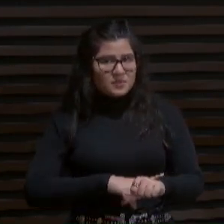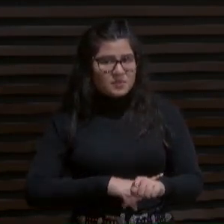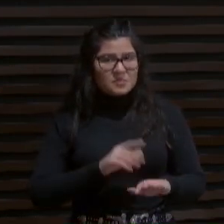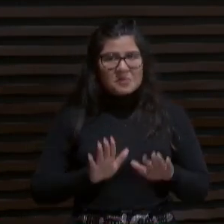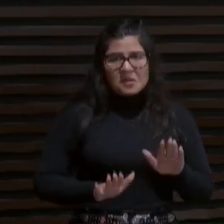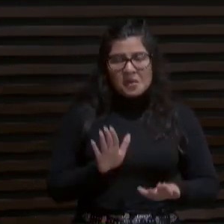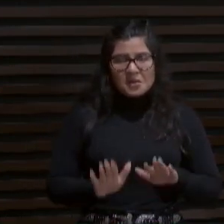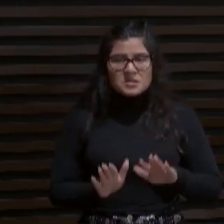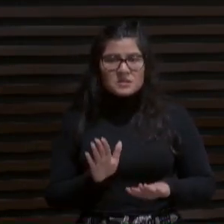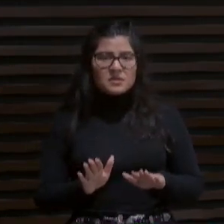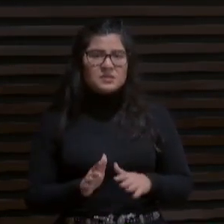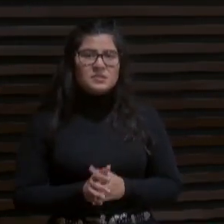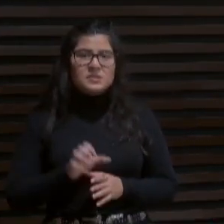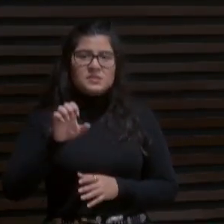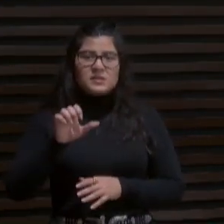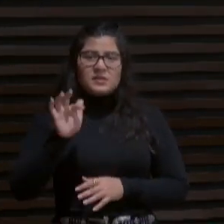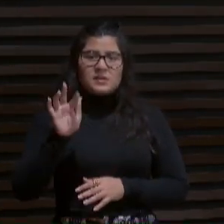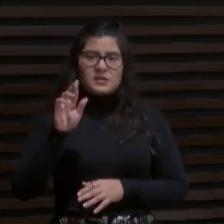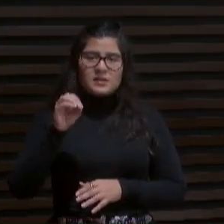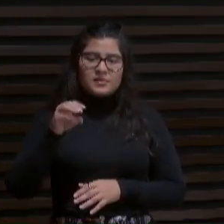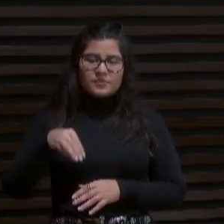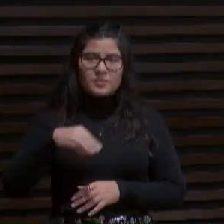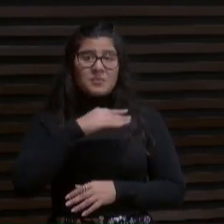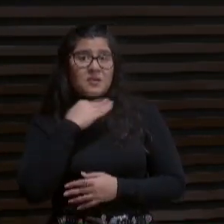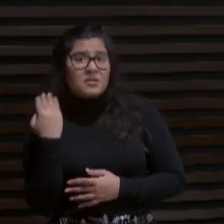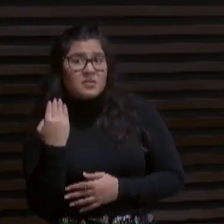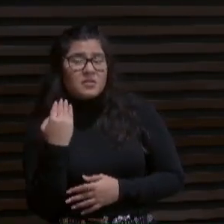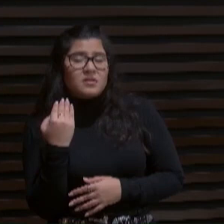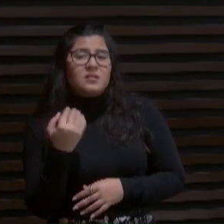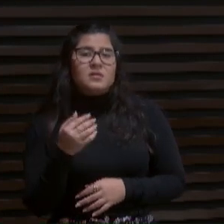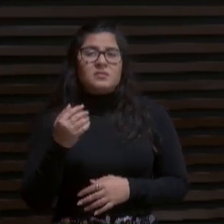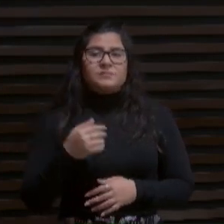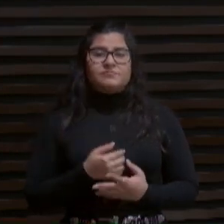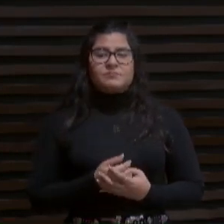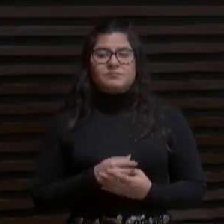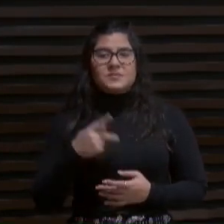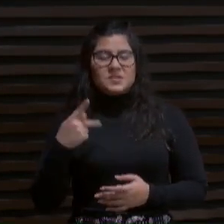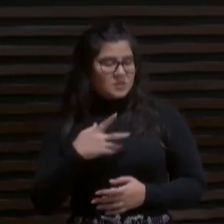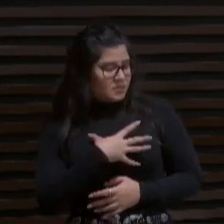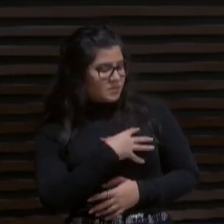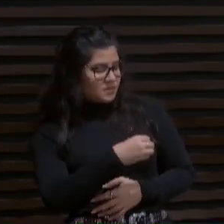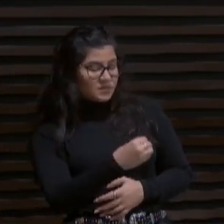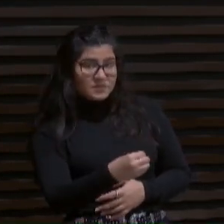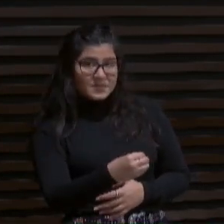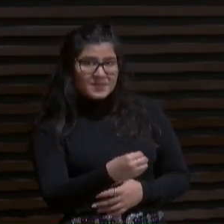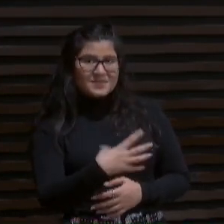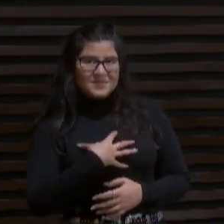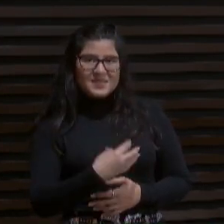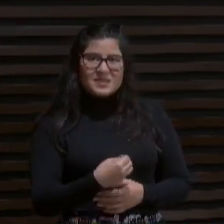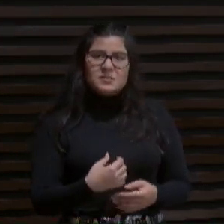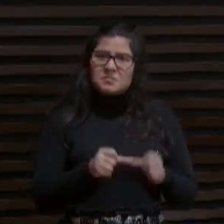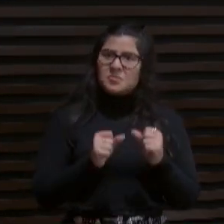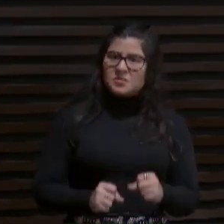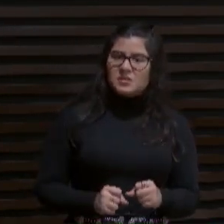talvez, Efron poderia morrer. E com a morte dele, os seus descendentes, os seus filhos, poderiam